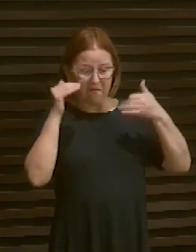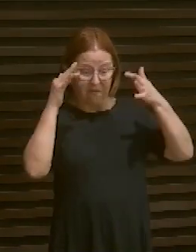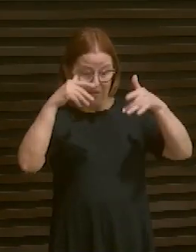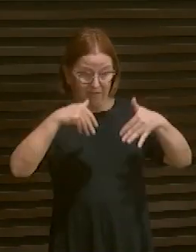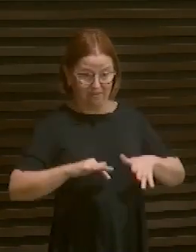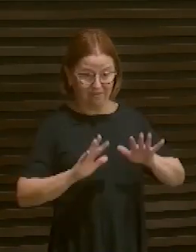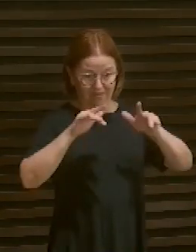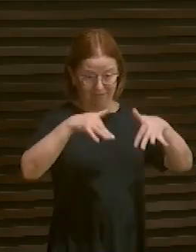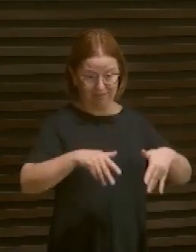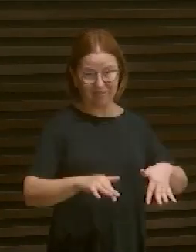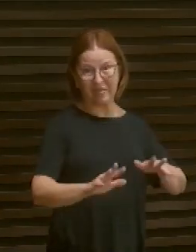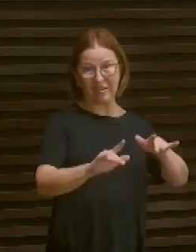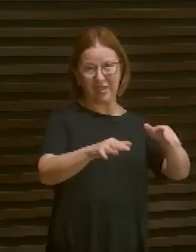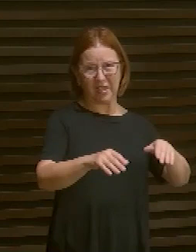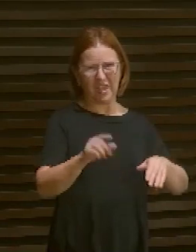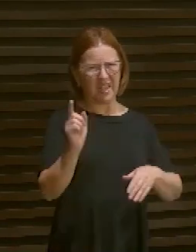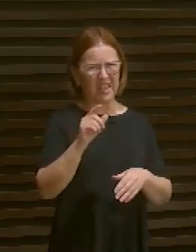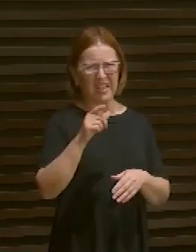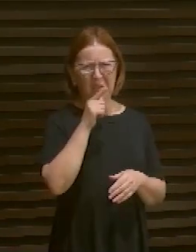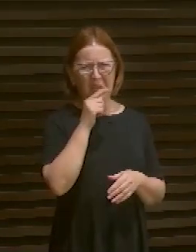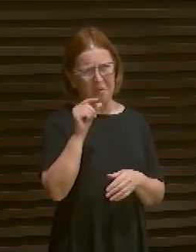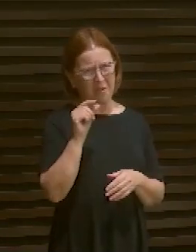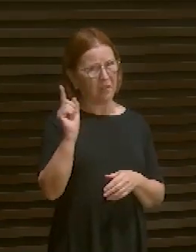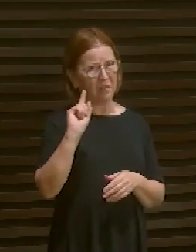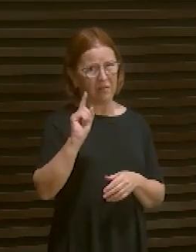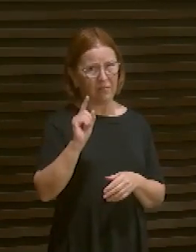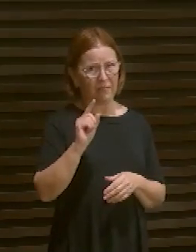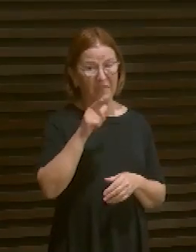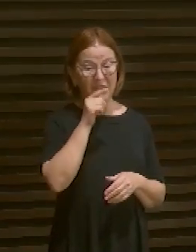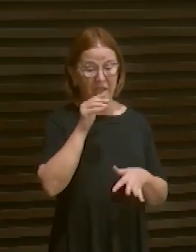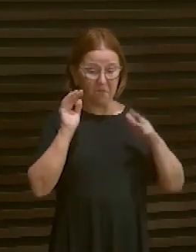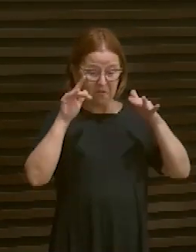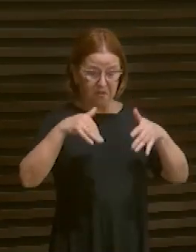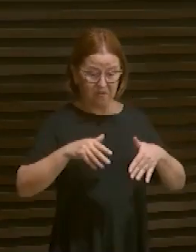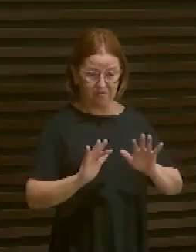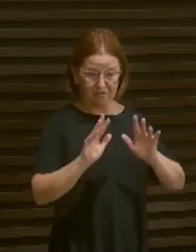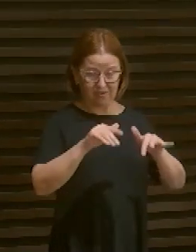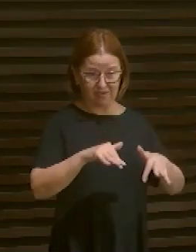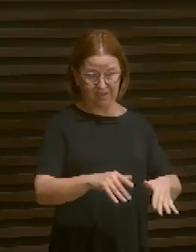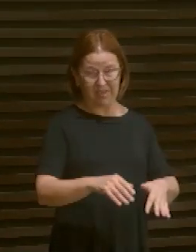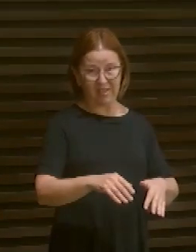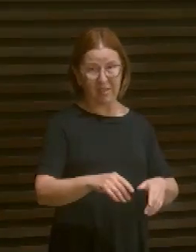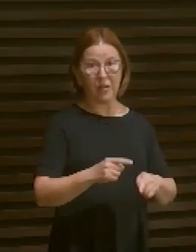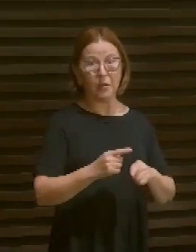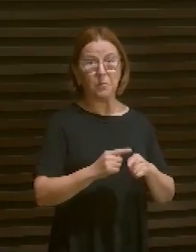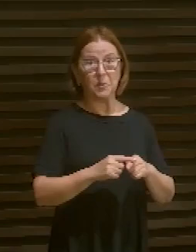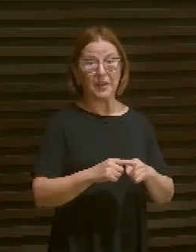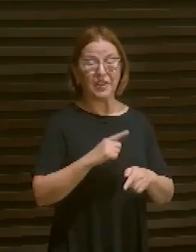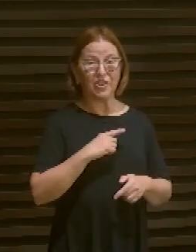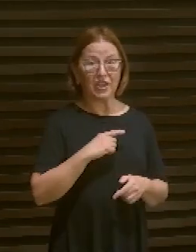foi aguinha de cano, não. Foi água para valer, para matar a fome, para matar a sede de 2 milhões,